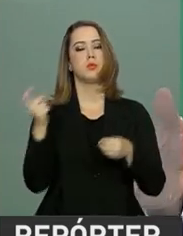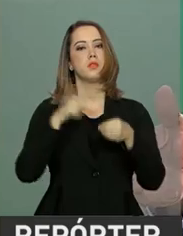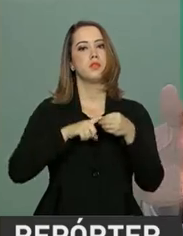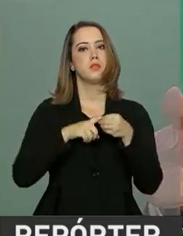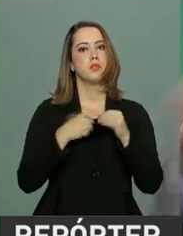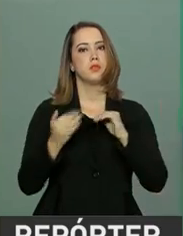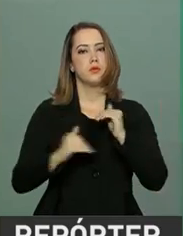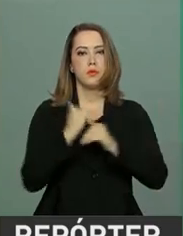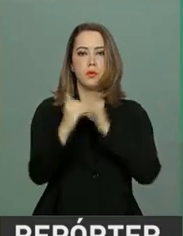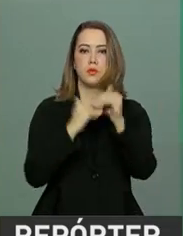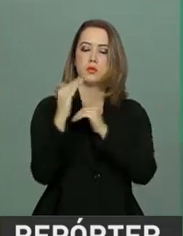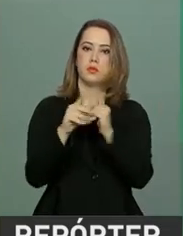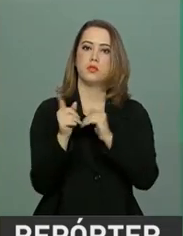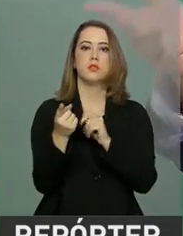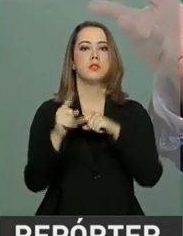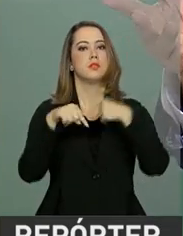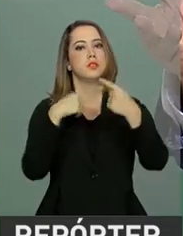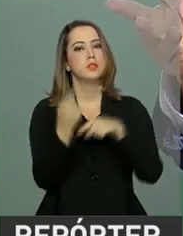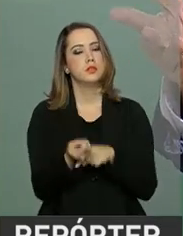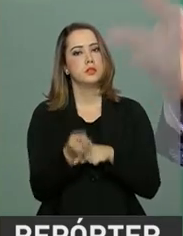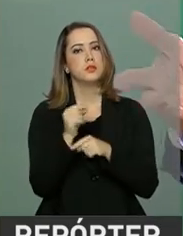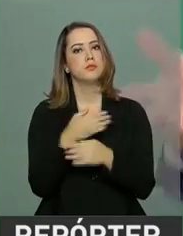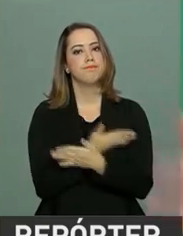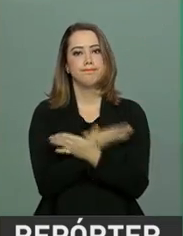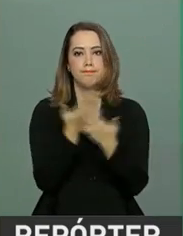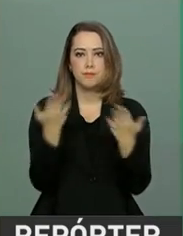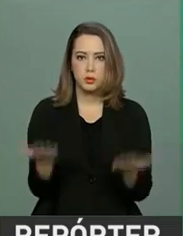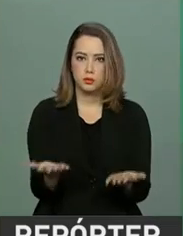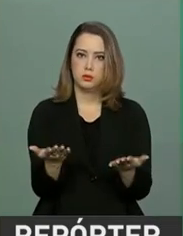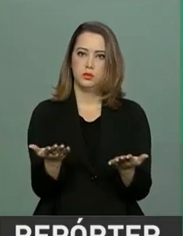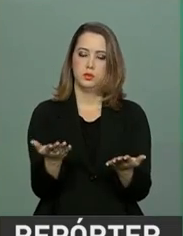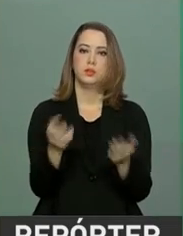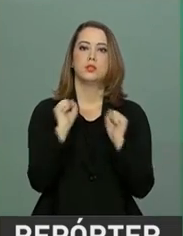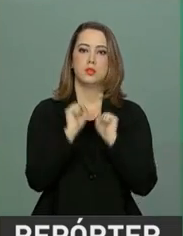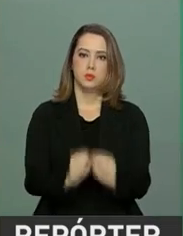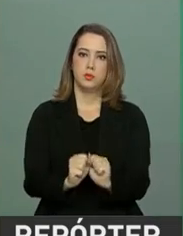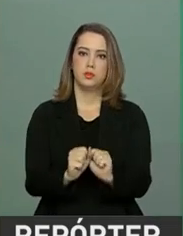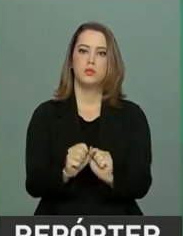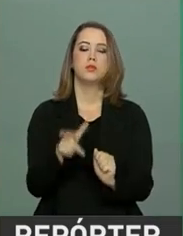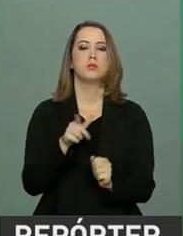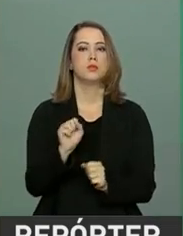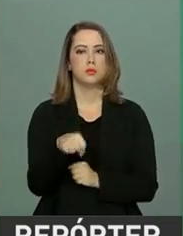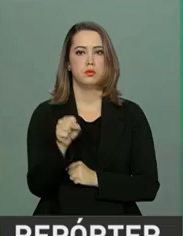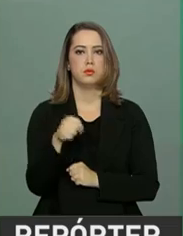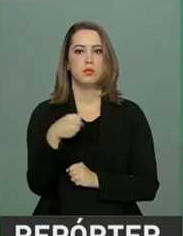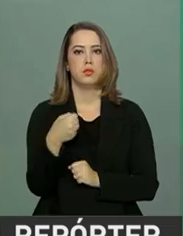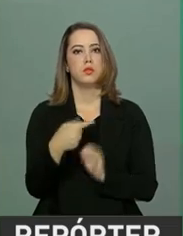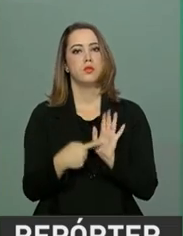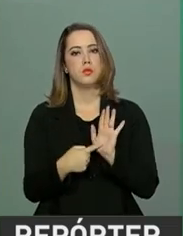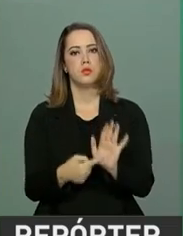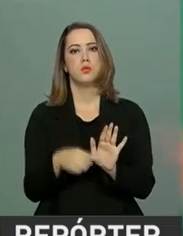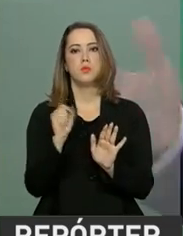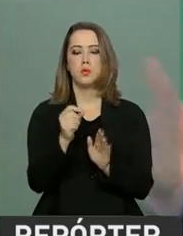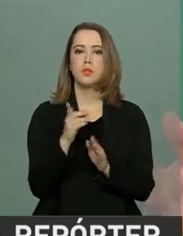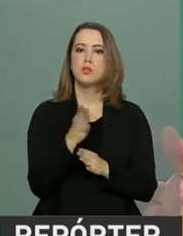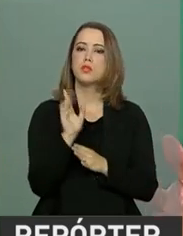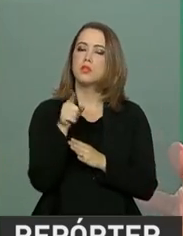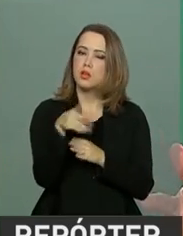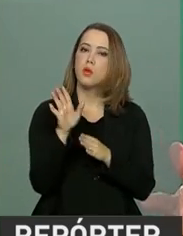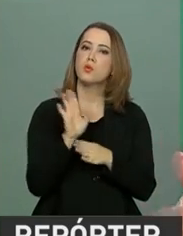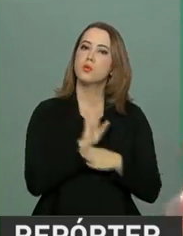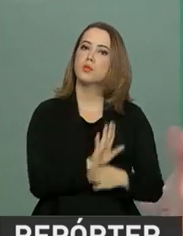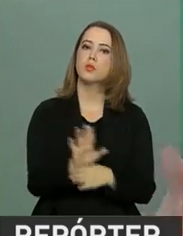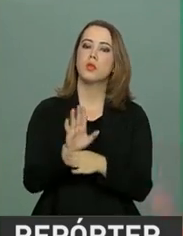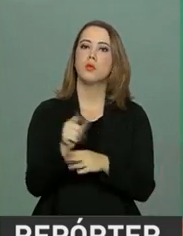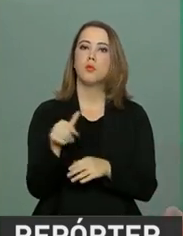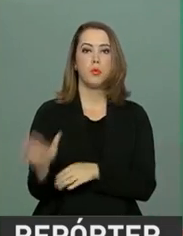em última análise os senhores e as senhoras terão Aí sim a oportunidade de prestar a sua contribuição ao país aumentando a